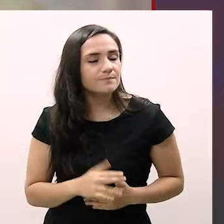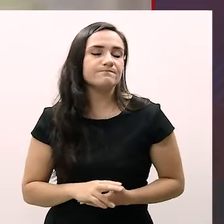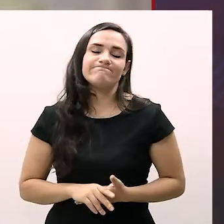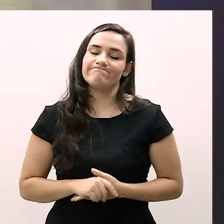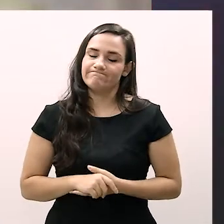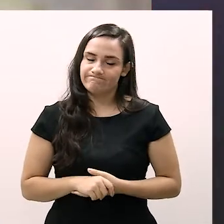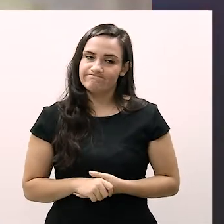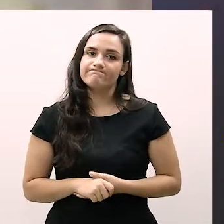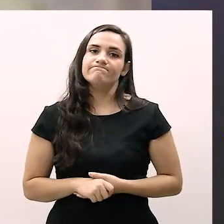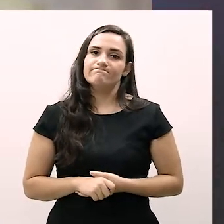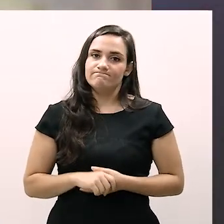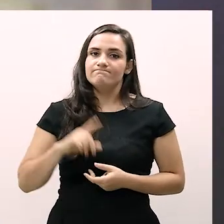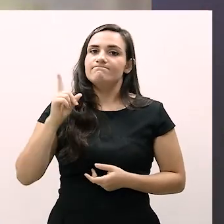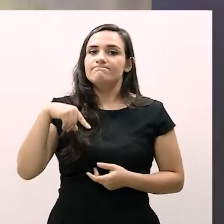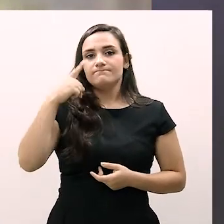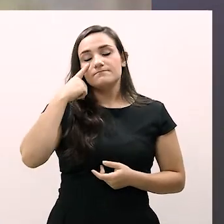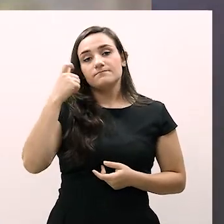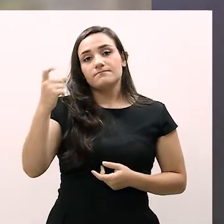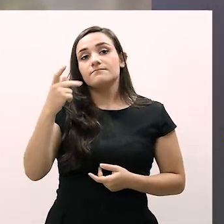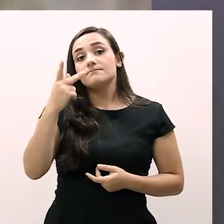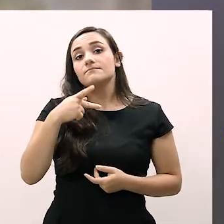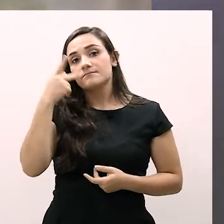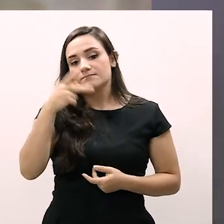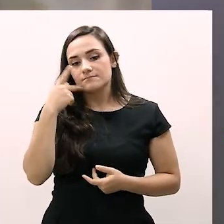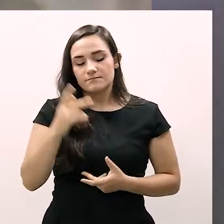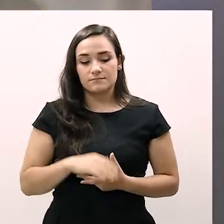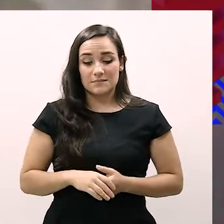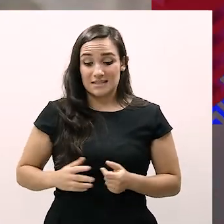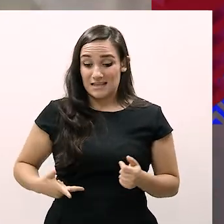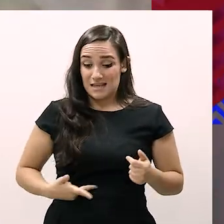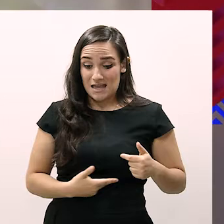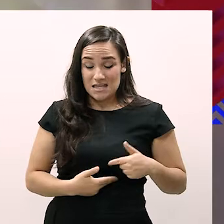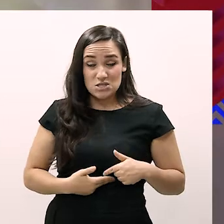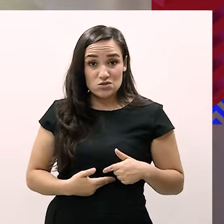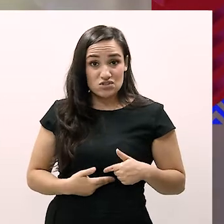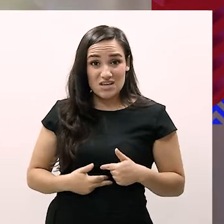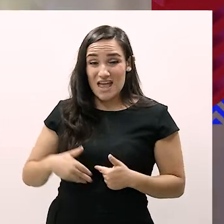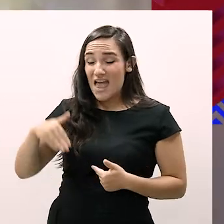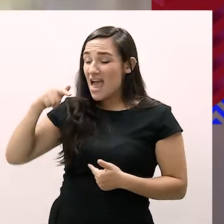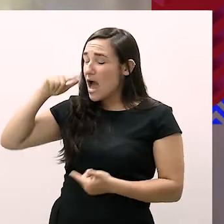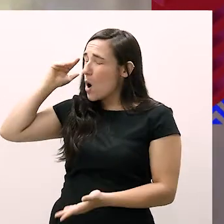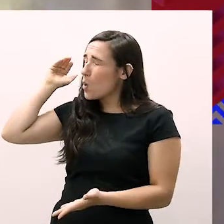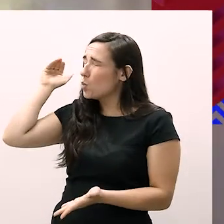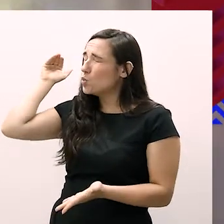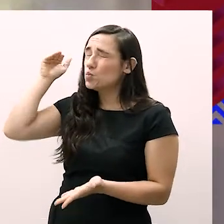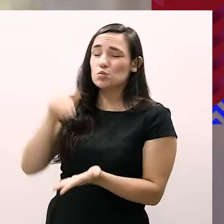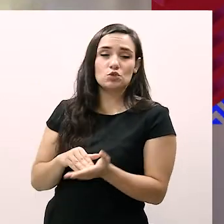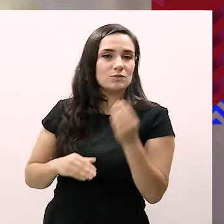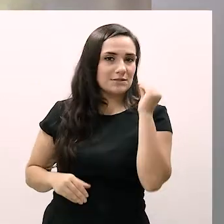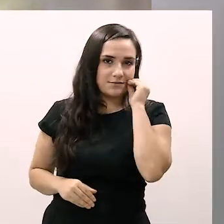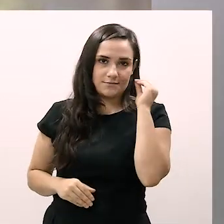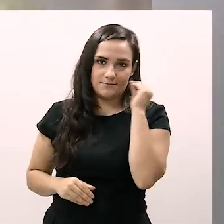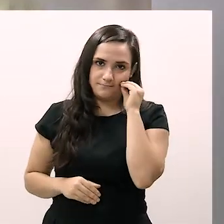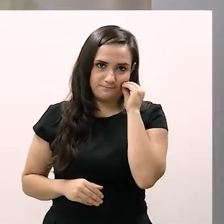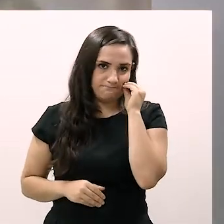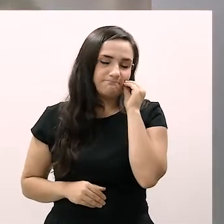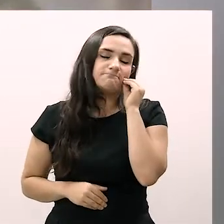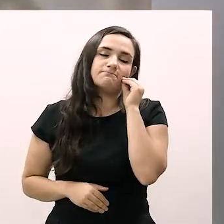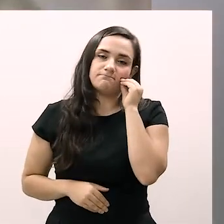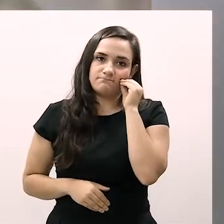que o paciente entenda que a cirurgia de obesidade é o último passo no tratamento, depois da falha de